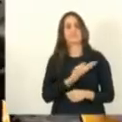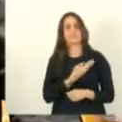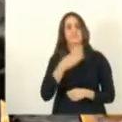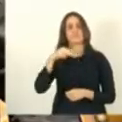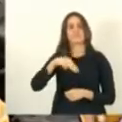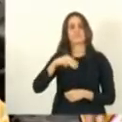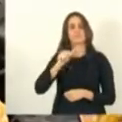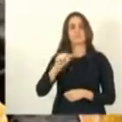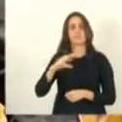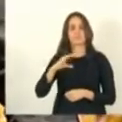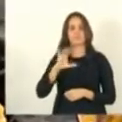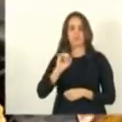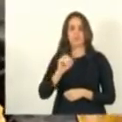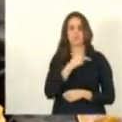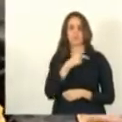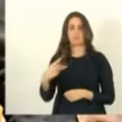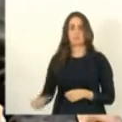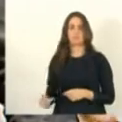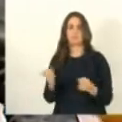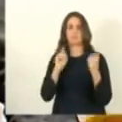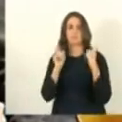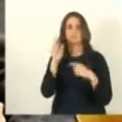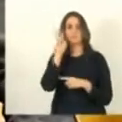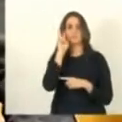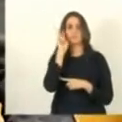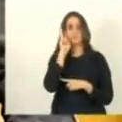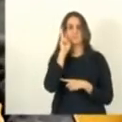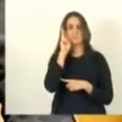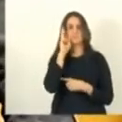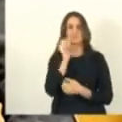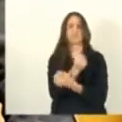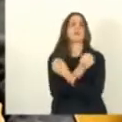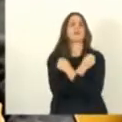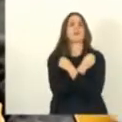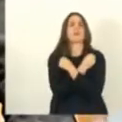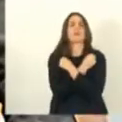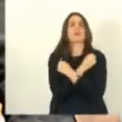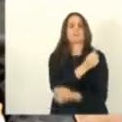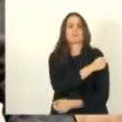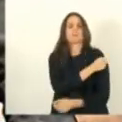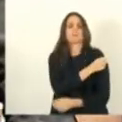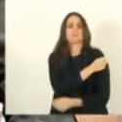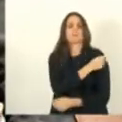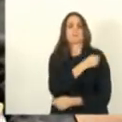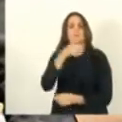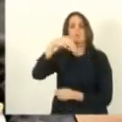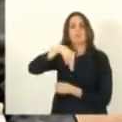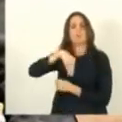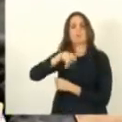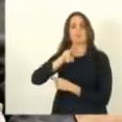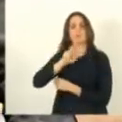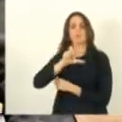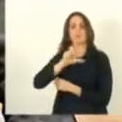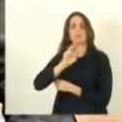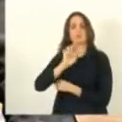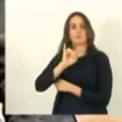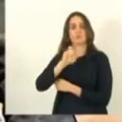Marcelo Santos, presidindo a sessão nesta terça-feira, quero mandar um abraço aos alunos da Multivix da Serra, que estão